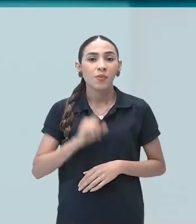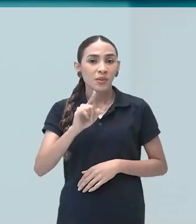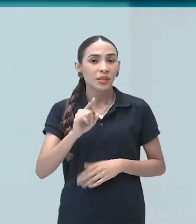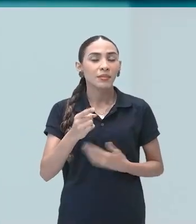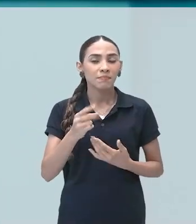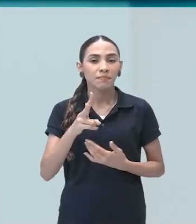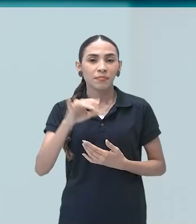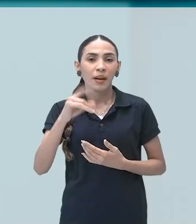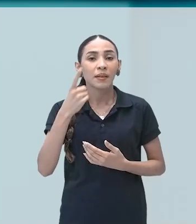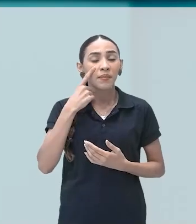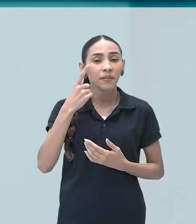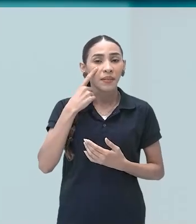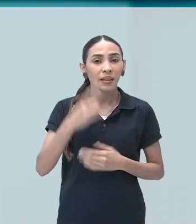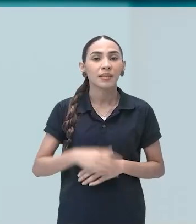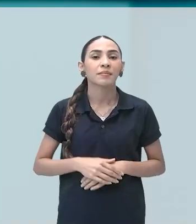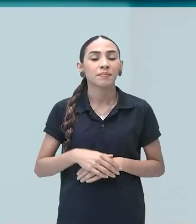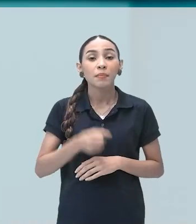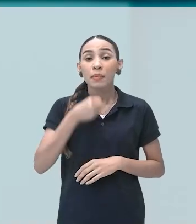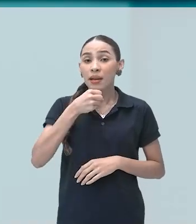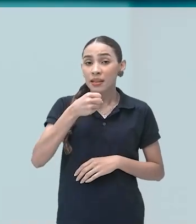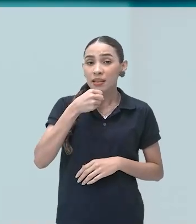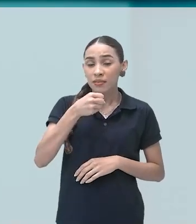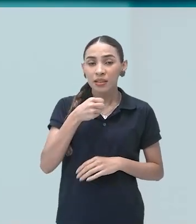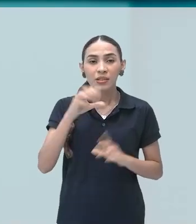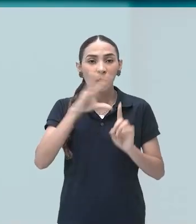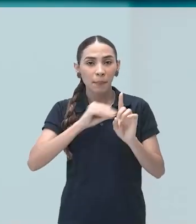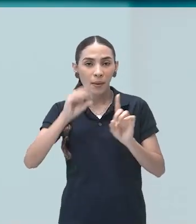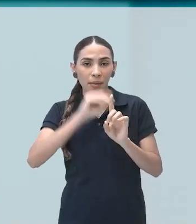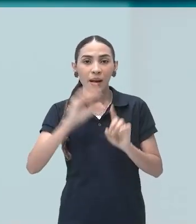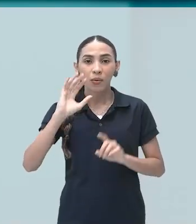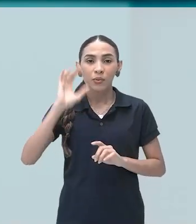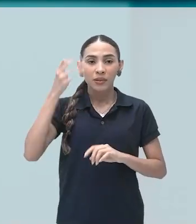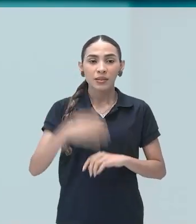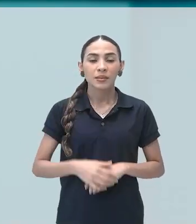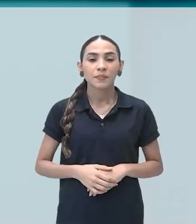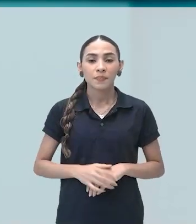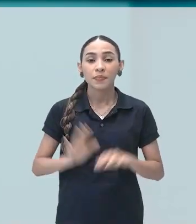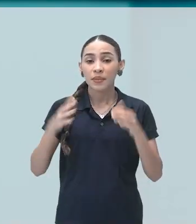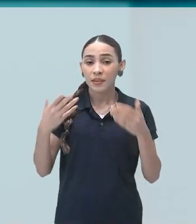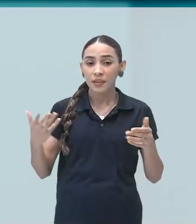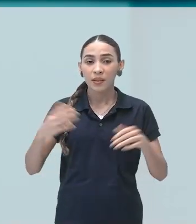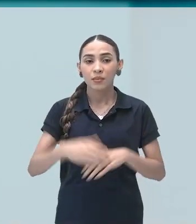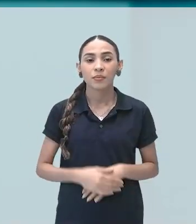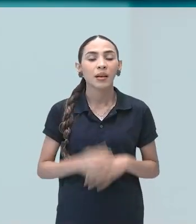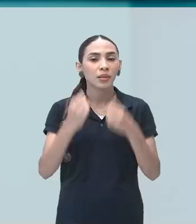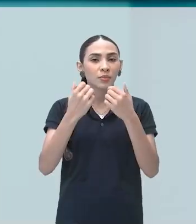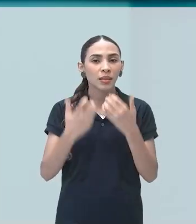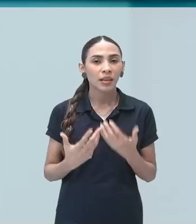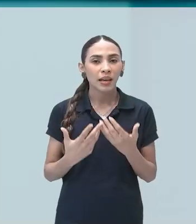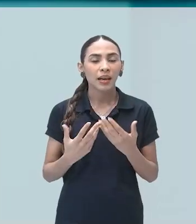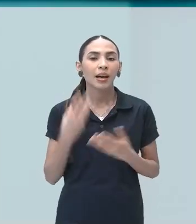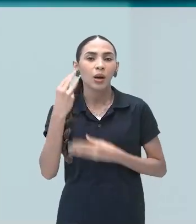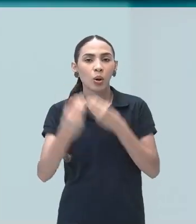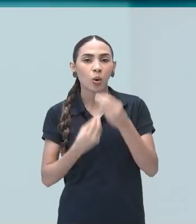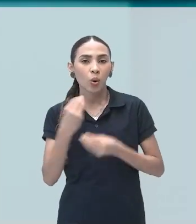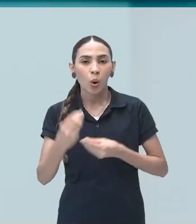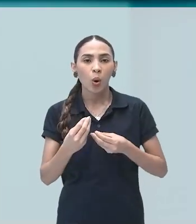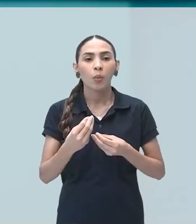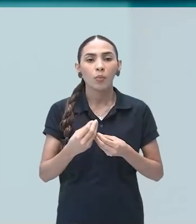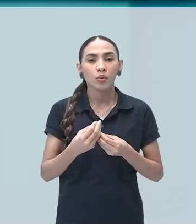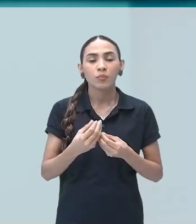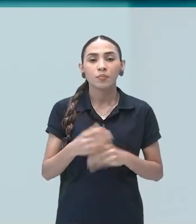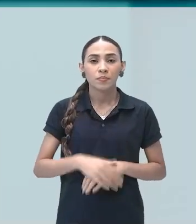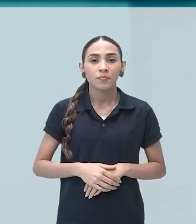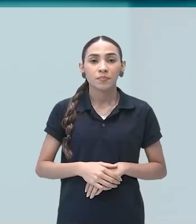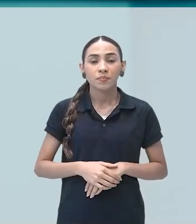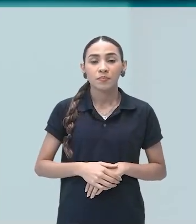vendo uma entrevista, vocês verão uma entrevista oral acontecer. Então, para explicar para vocês como o nosso entrevistado, ou